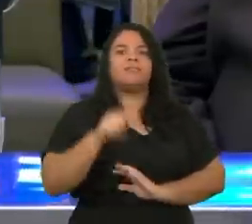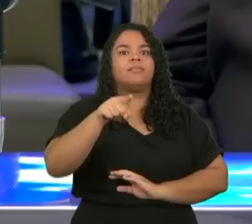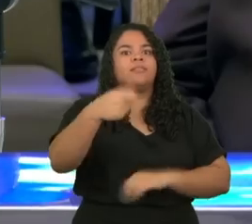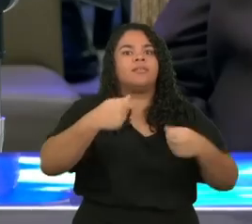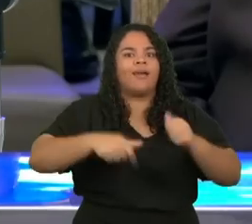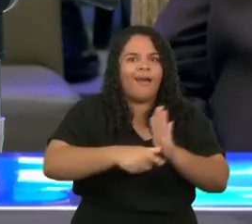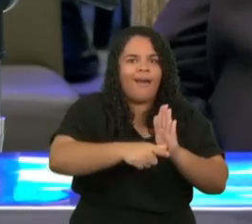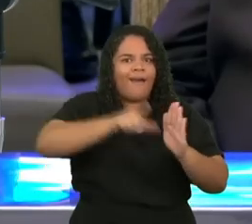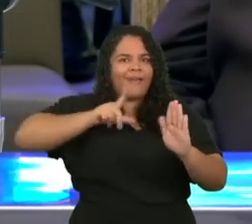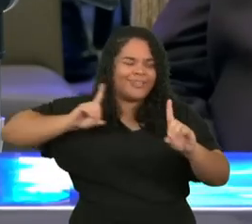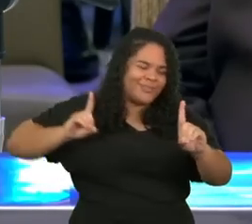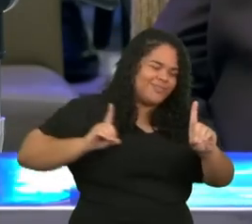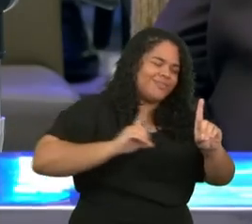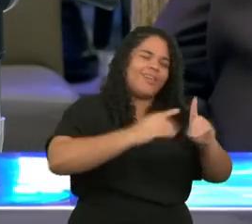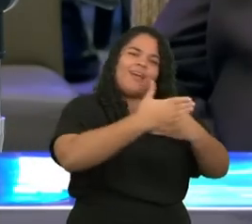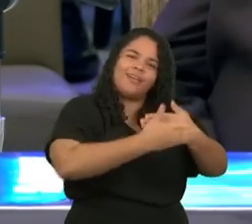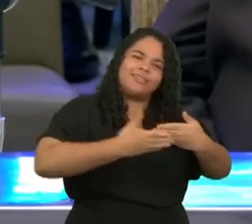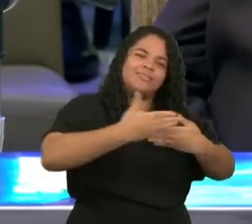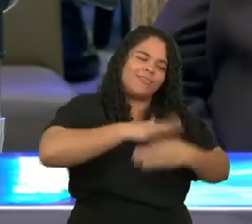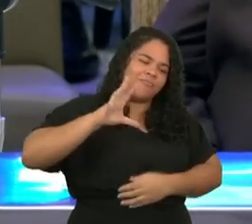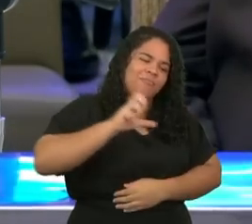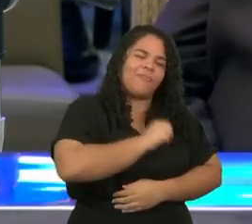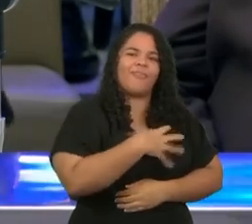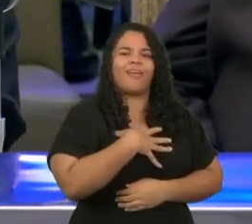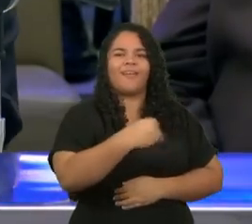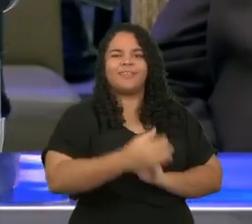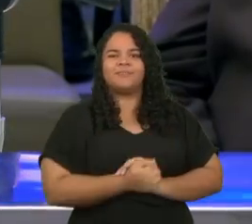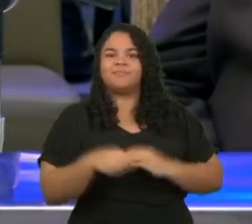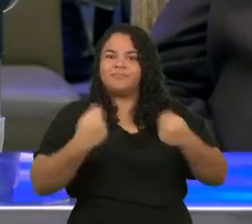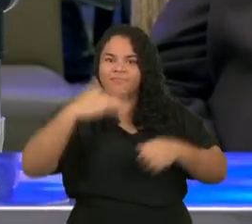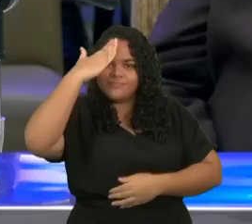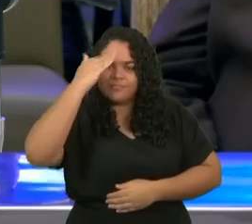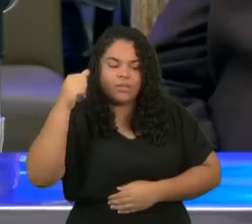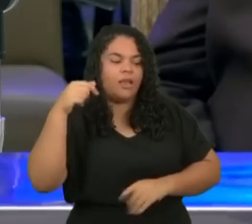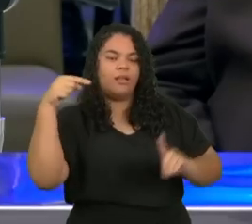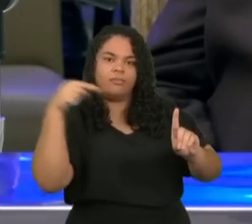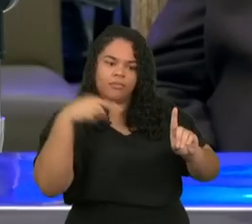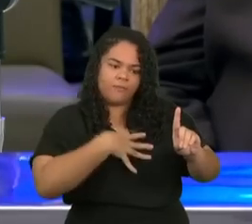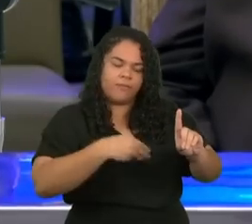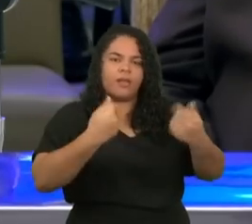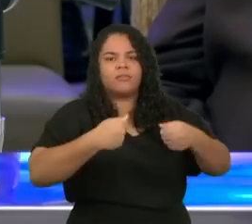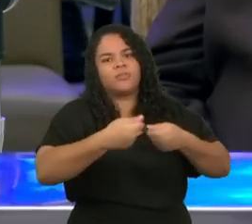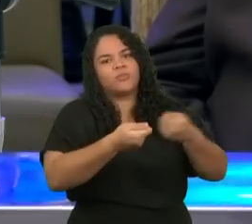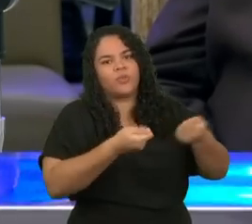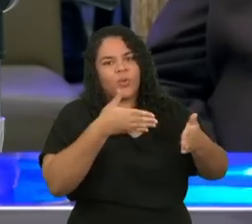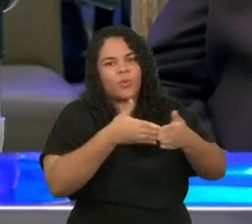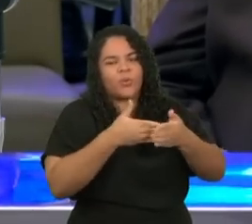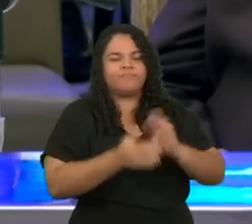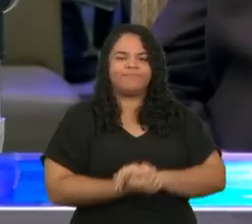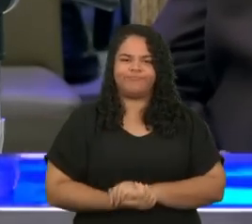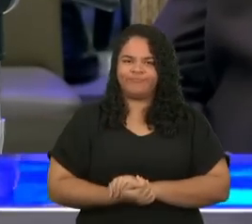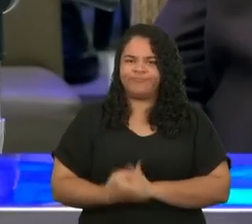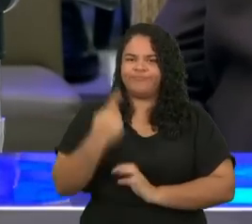entregues a si mesmo Amém irmãos vejo que Salomão diz provérbios 29:15 livro de